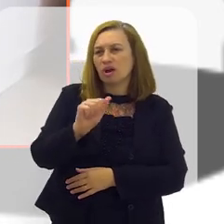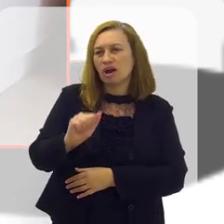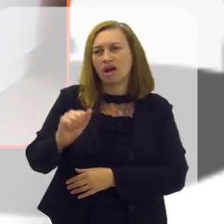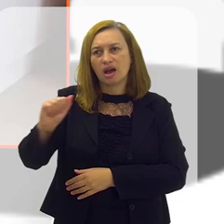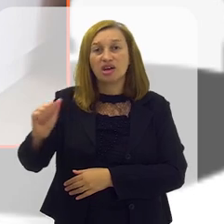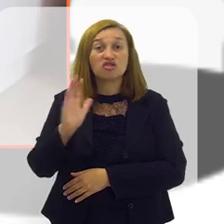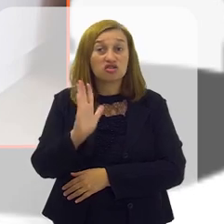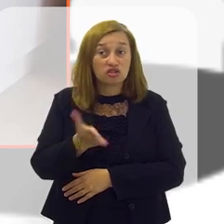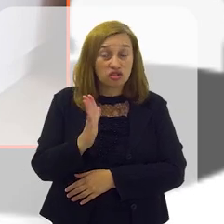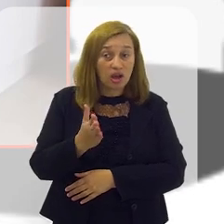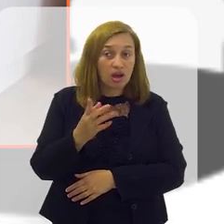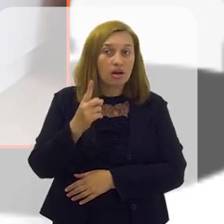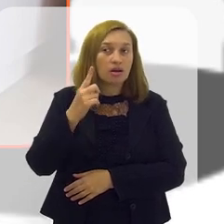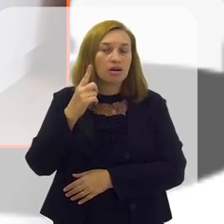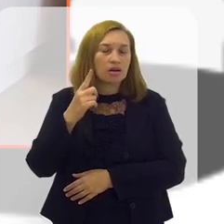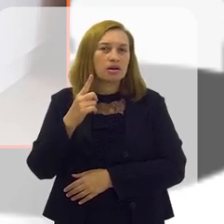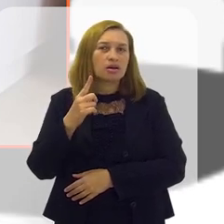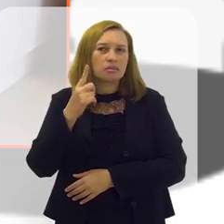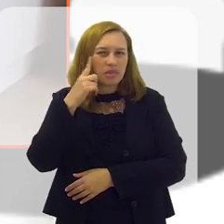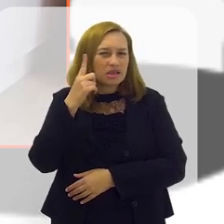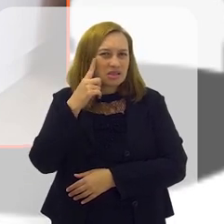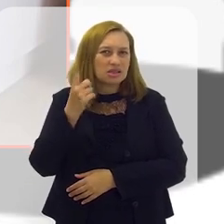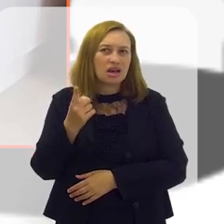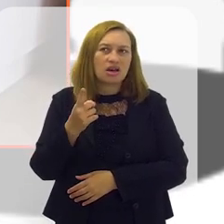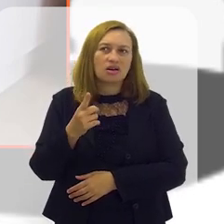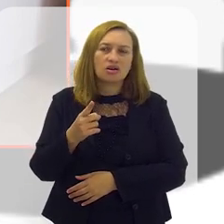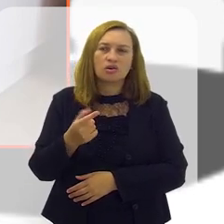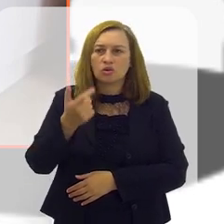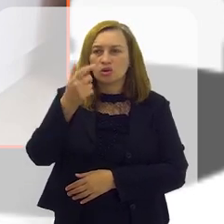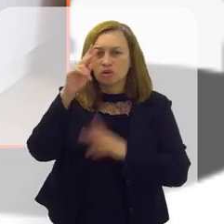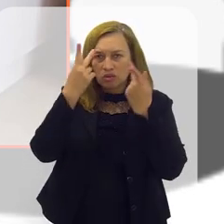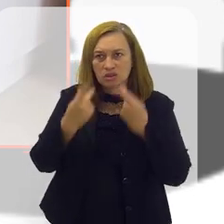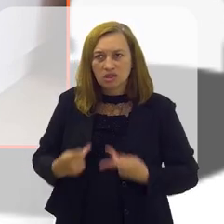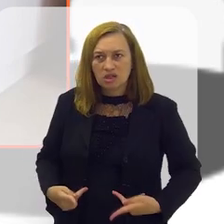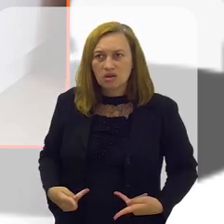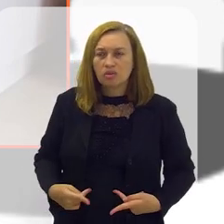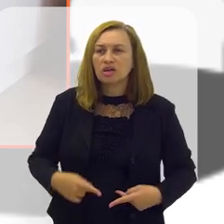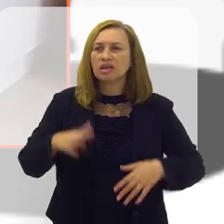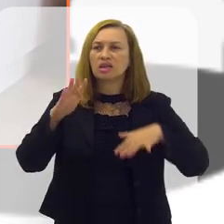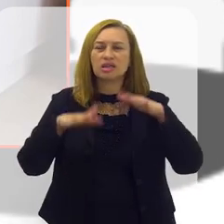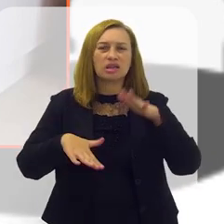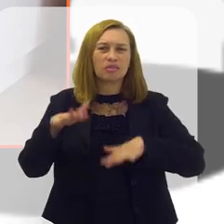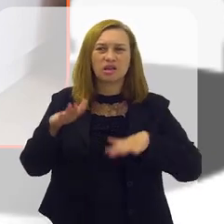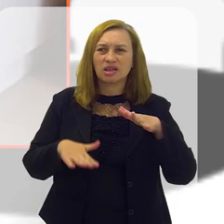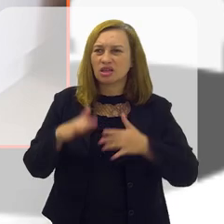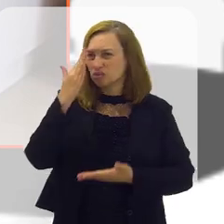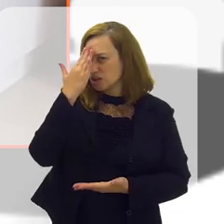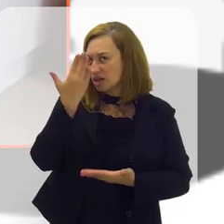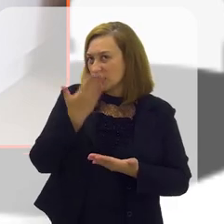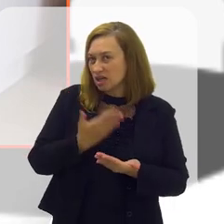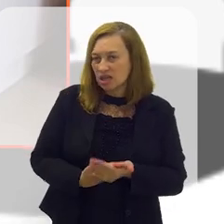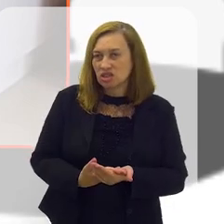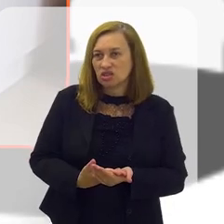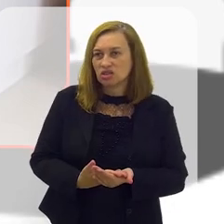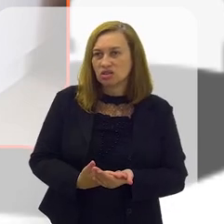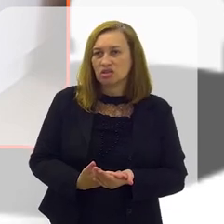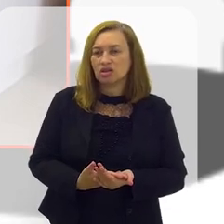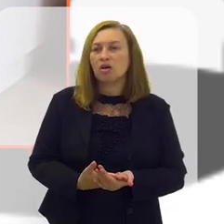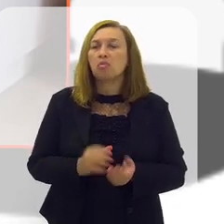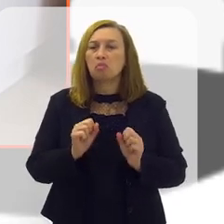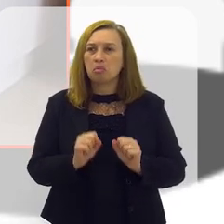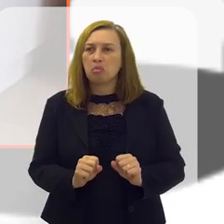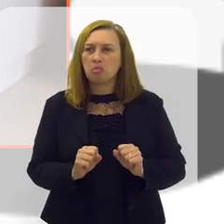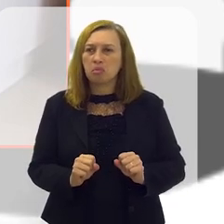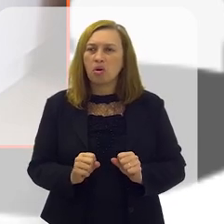AA, ele já pensava que o ser humano, independente do que ele acredite, ele